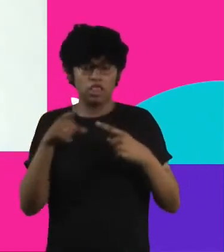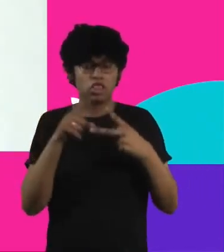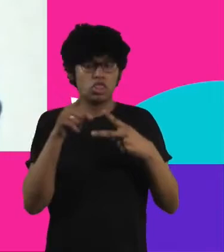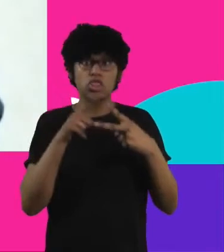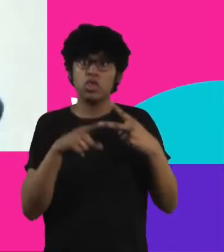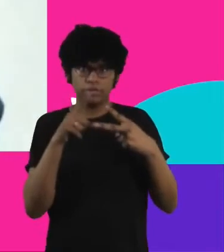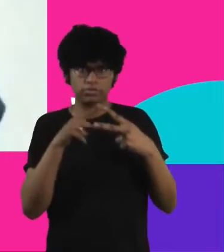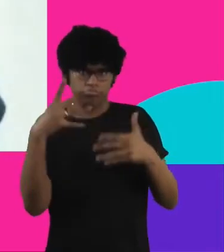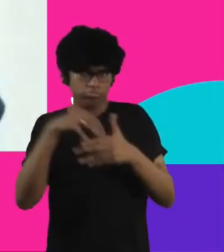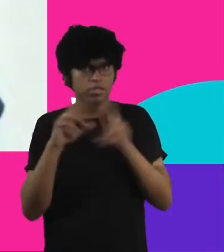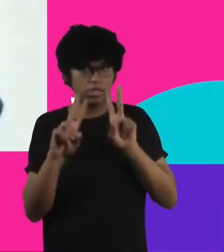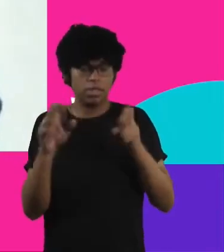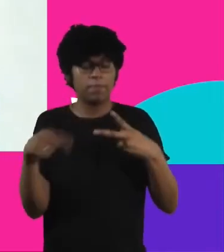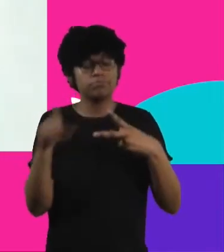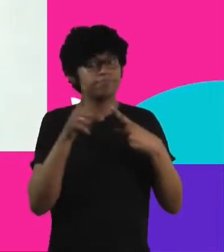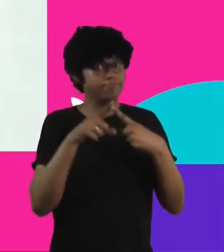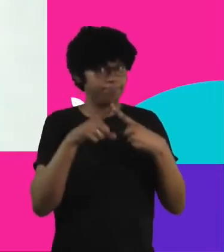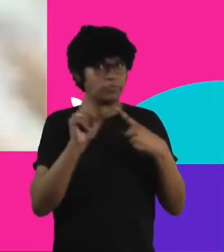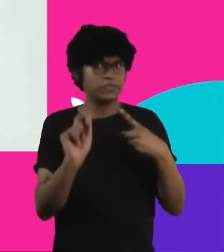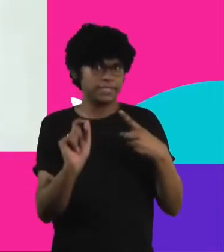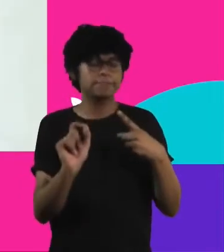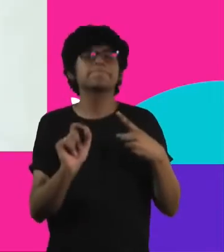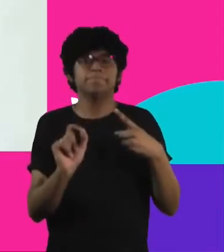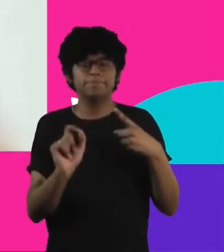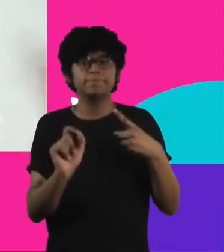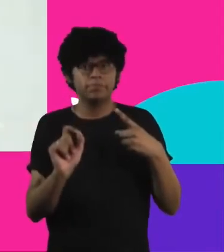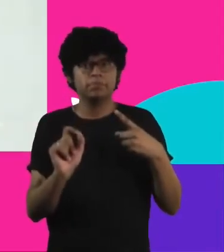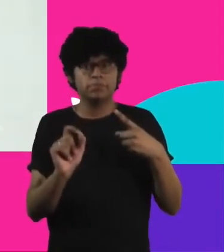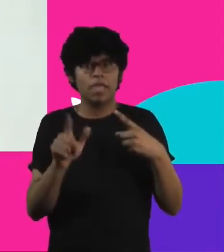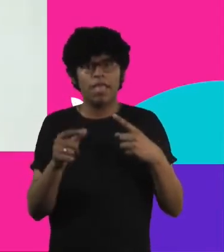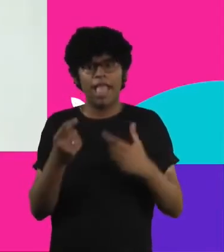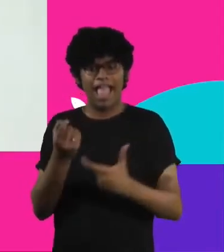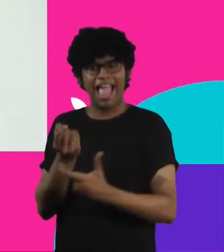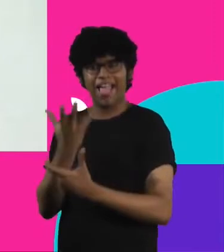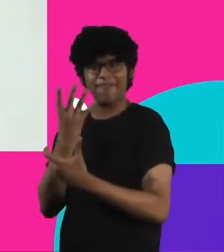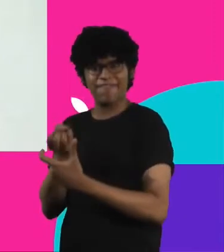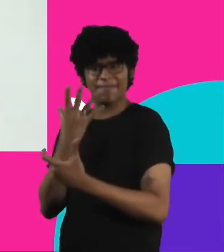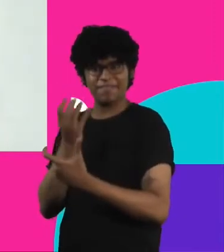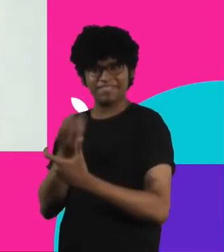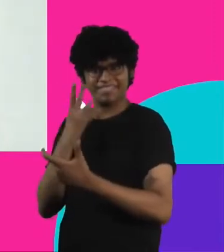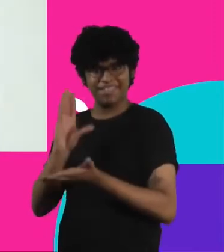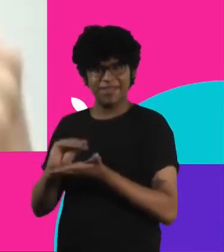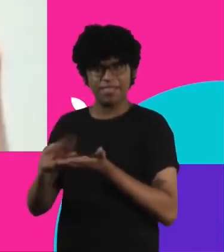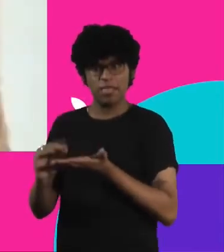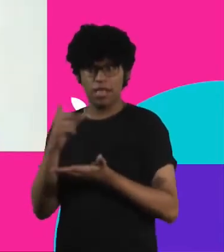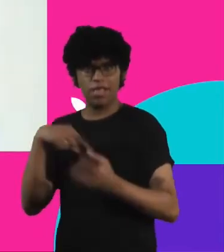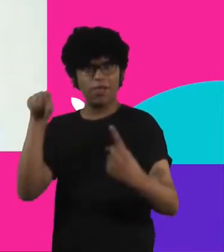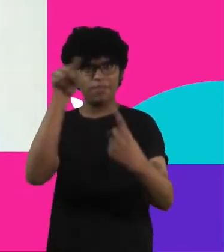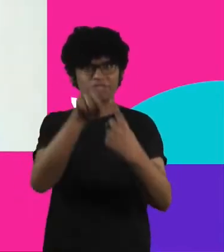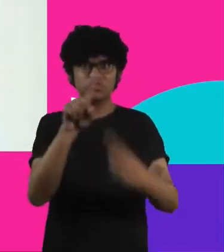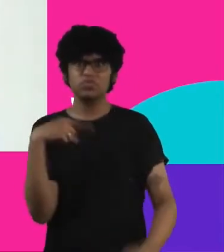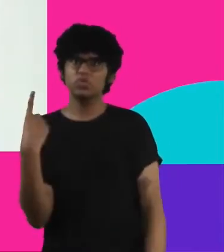gente está falando, tá? O primeiro deles, a gente está falando aqui de alfabetização em dados, e que é o nosso objetivo, a